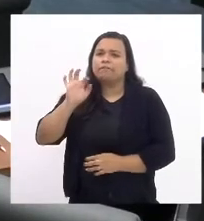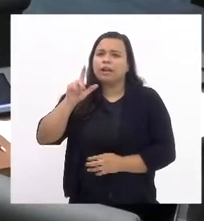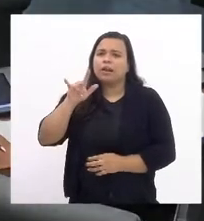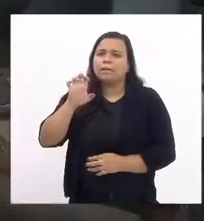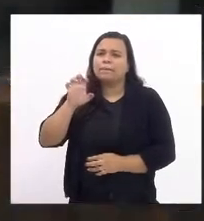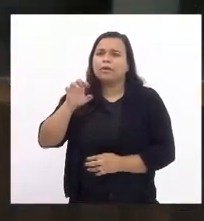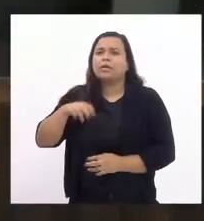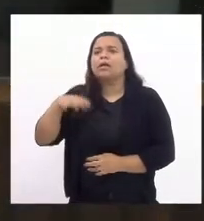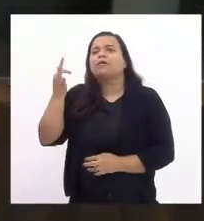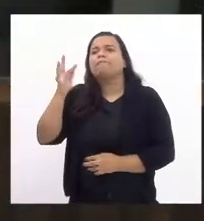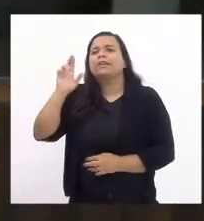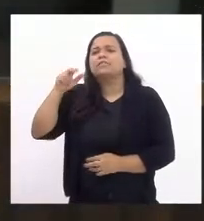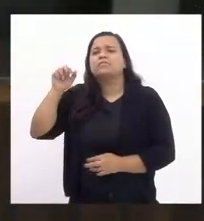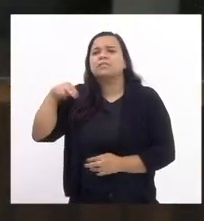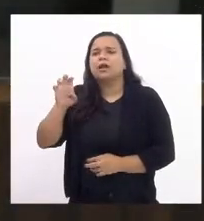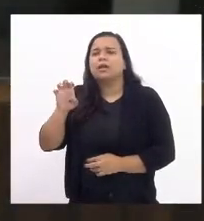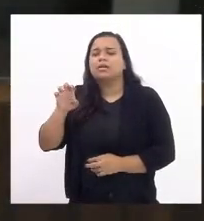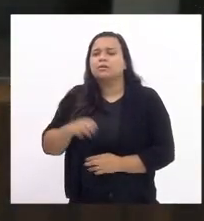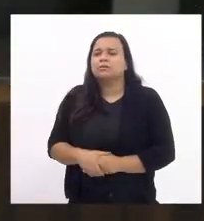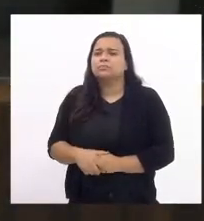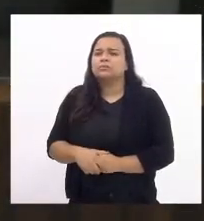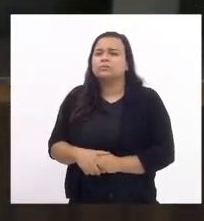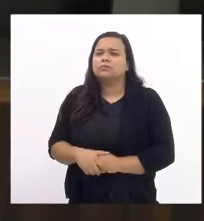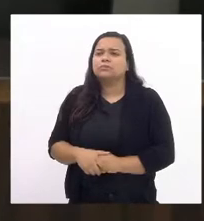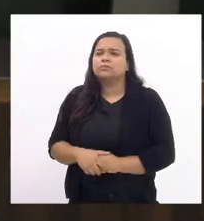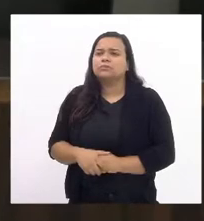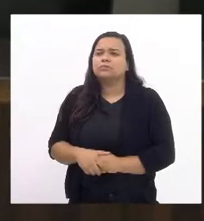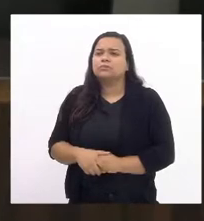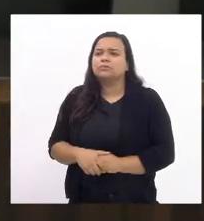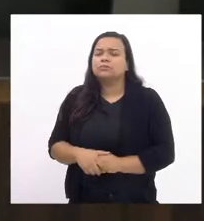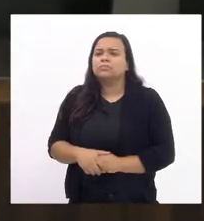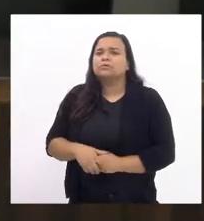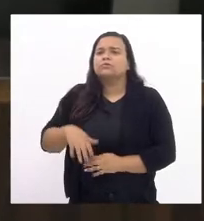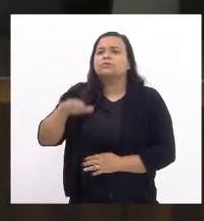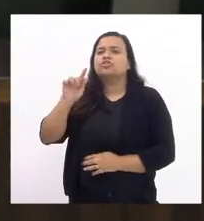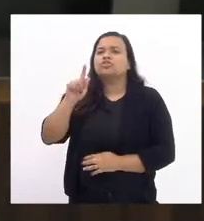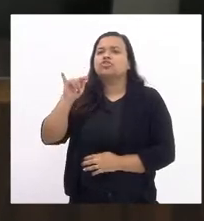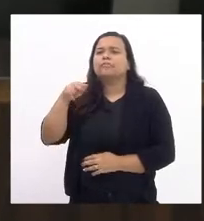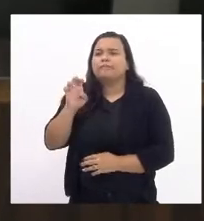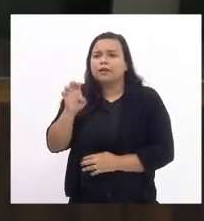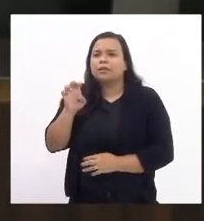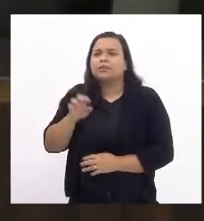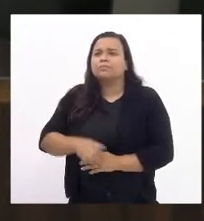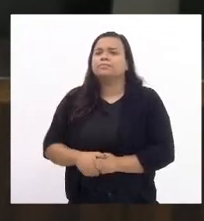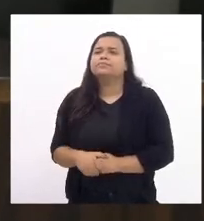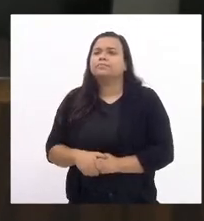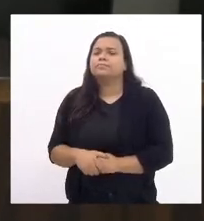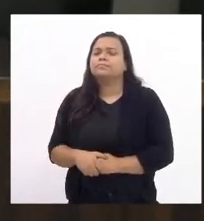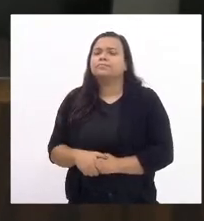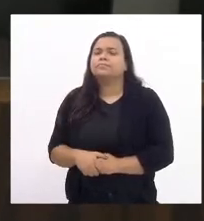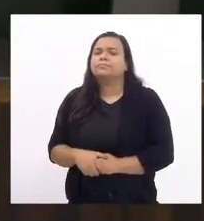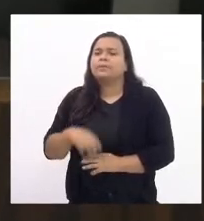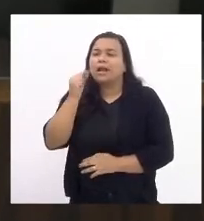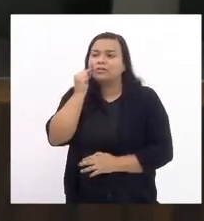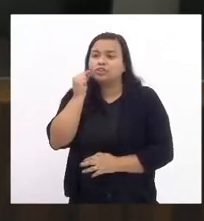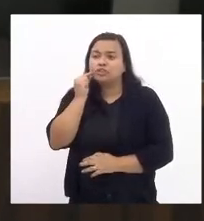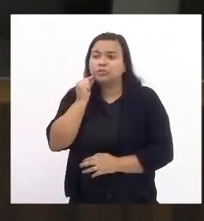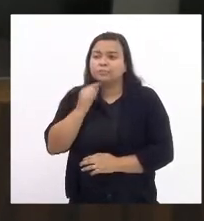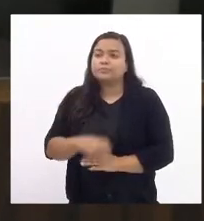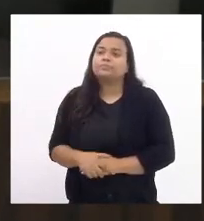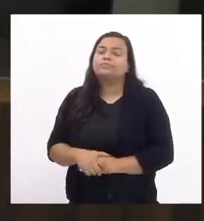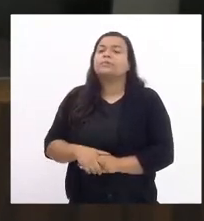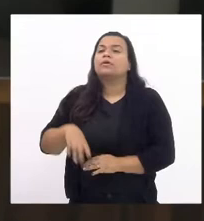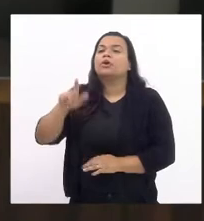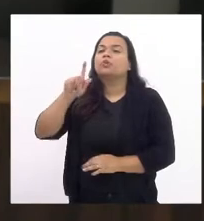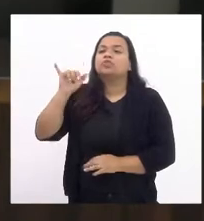Deputado Franciane Mota. Deputada Franciane Mota. Deputado Giovanni Ratinho. Deputado Giovanni Ratinho. Deputado